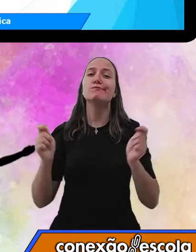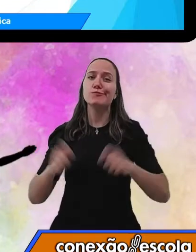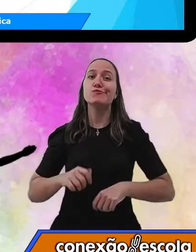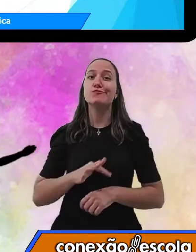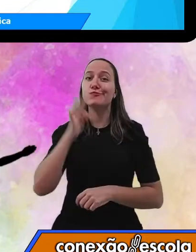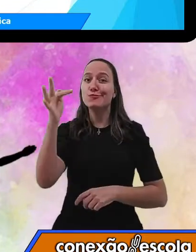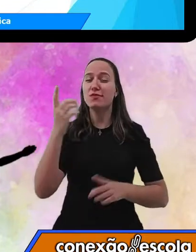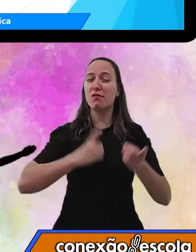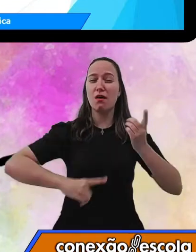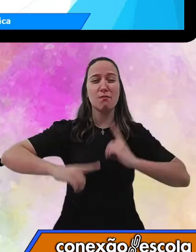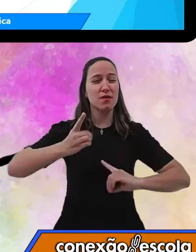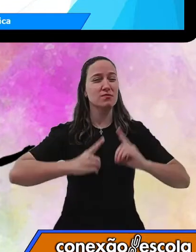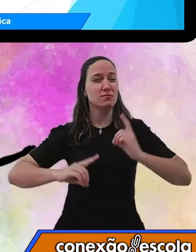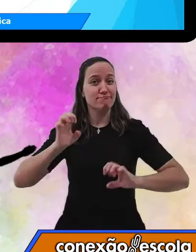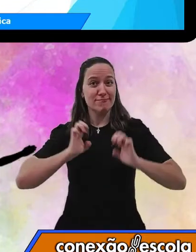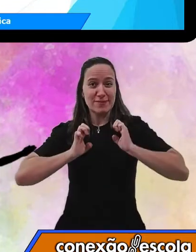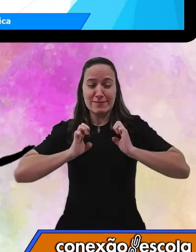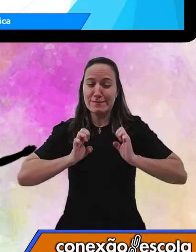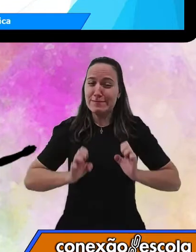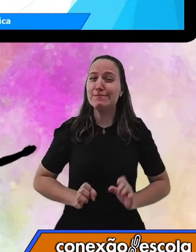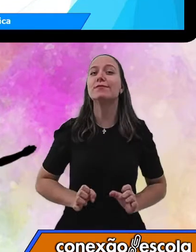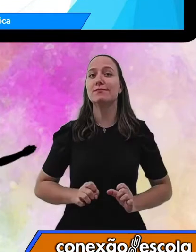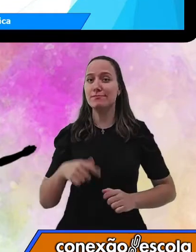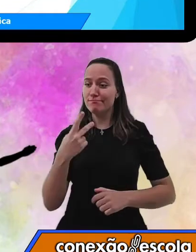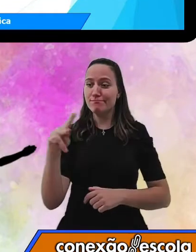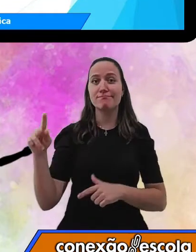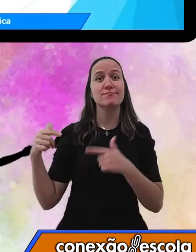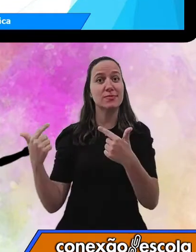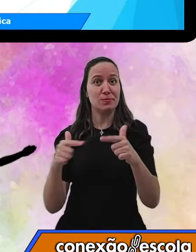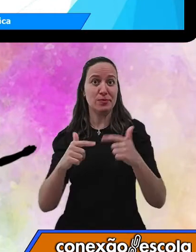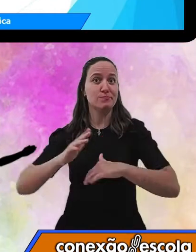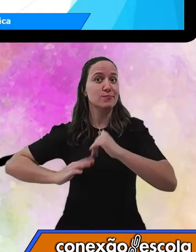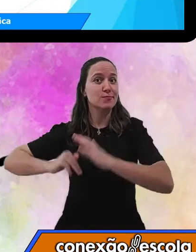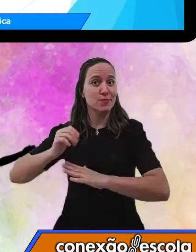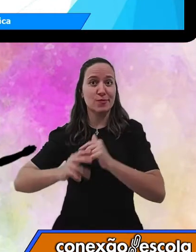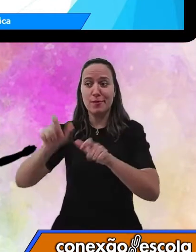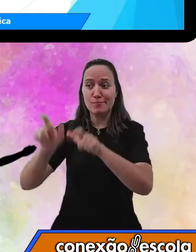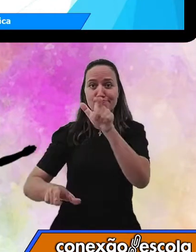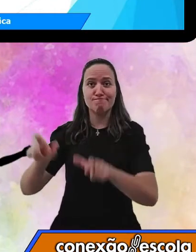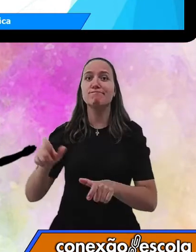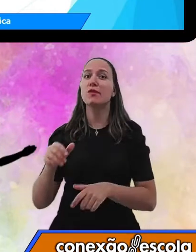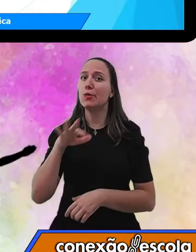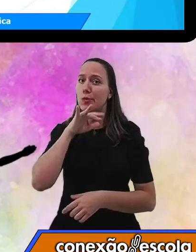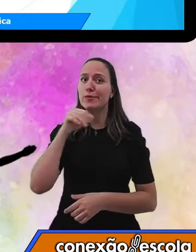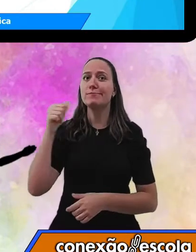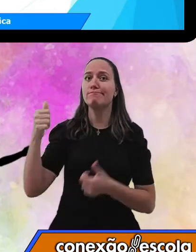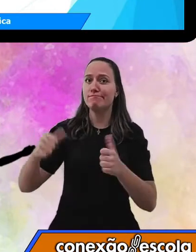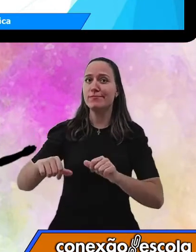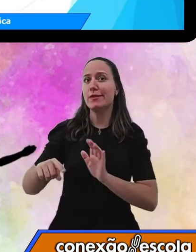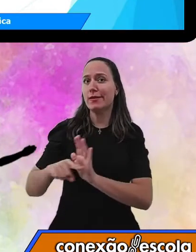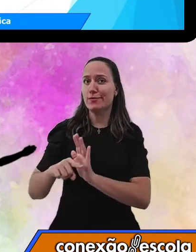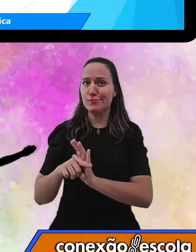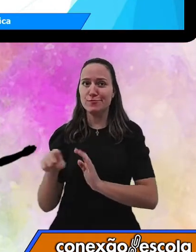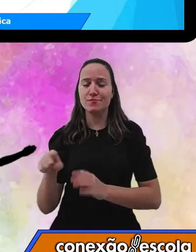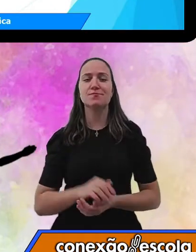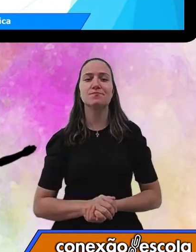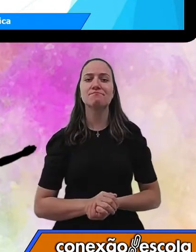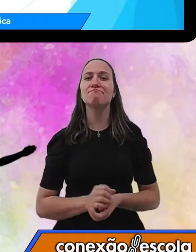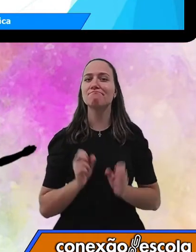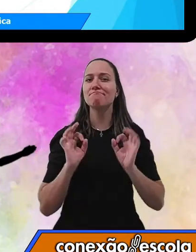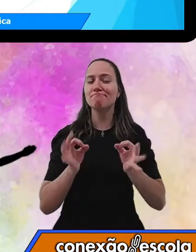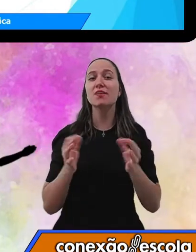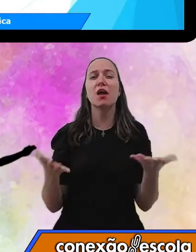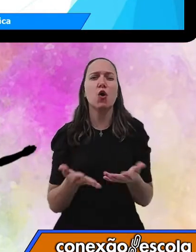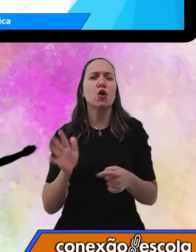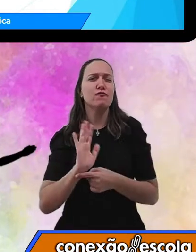depressão e ao estresse dos trabalhadores. Isso é ruim. Muito bem, chegou a hora do nosso VT, onde eu vou demonstrar